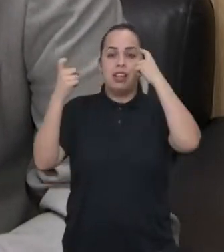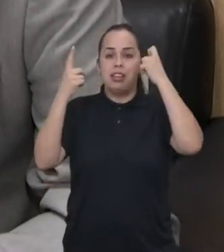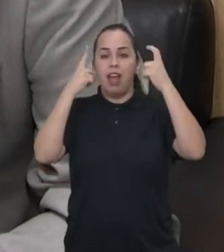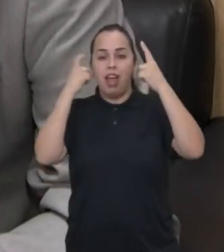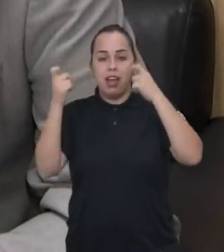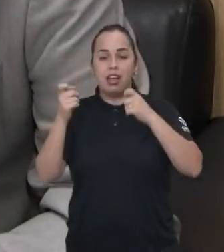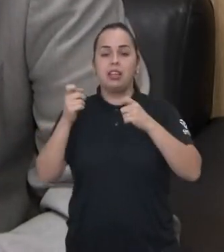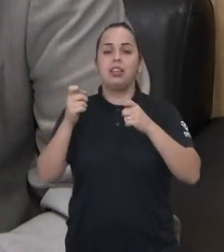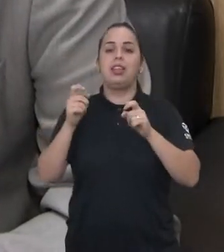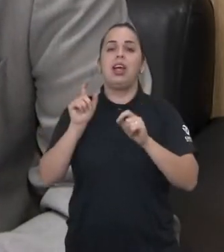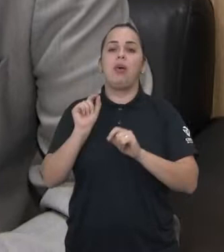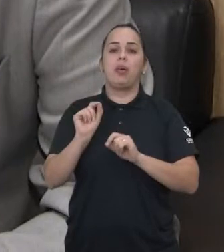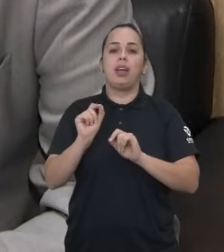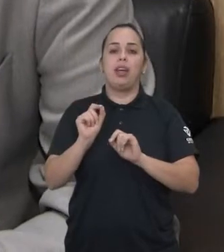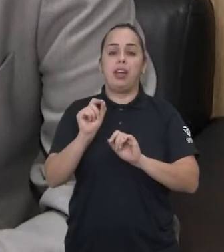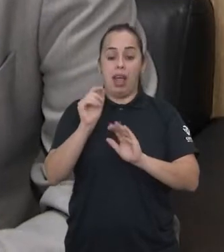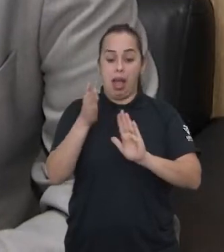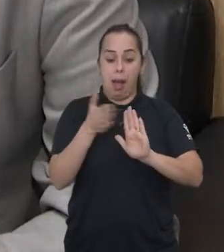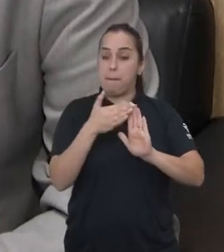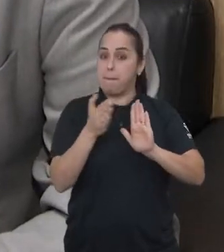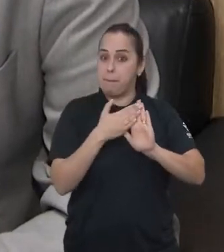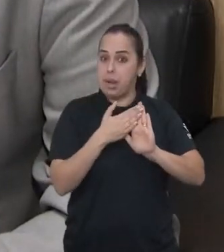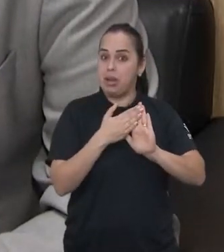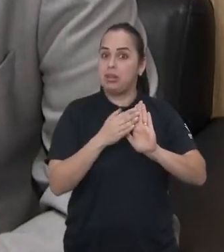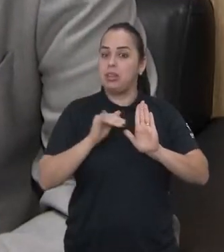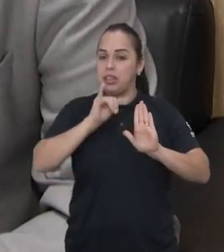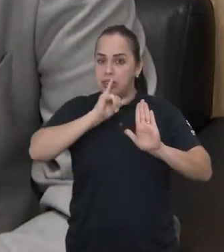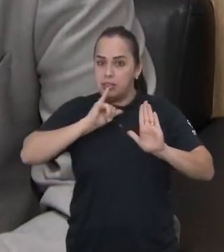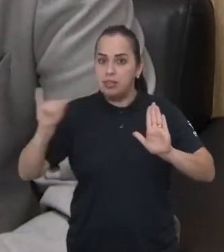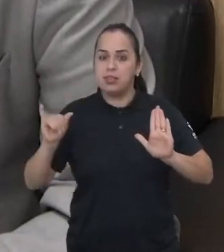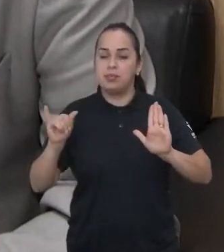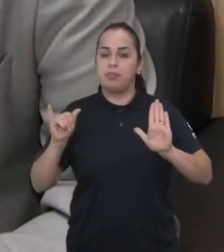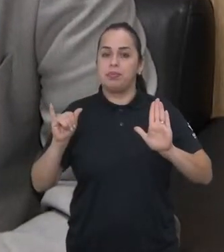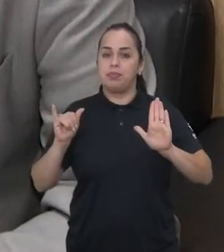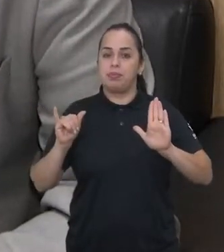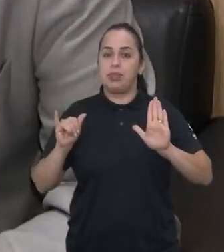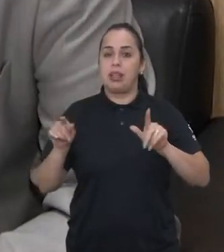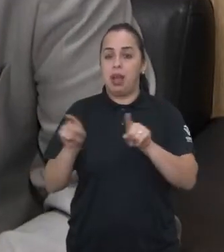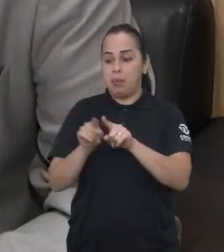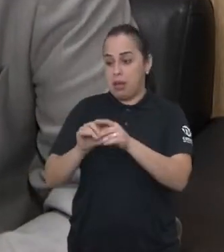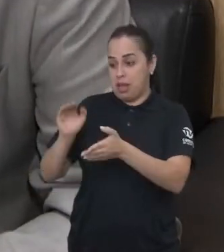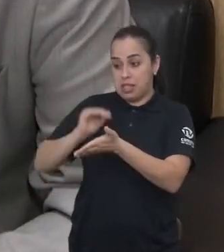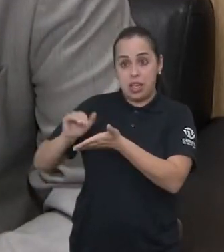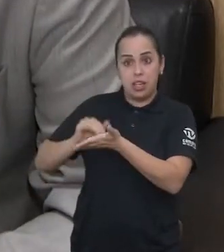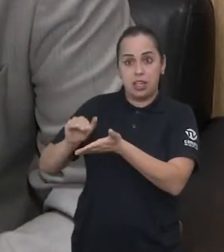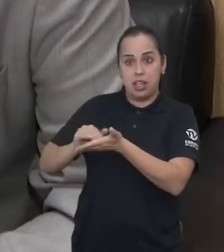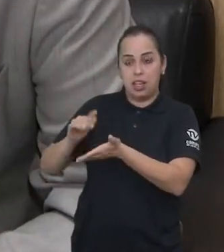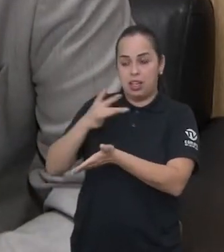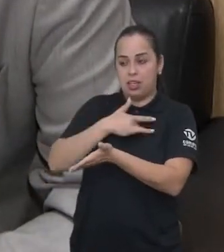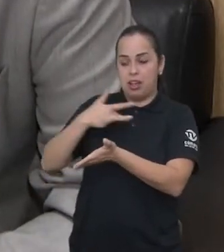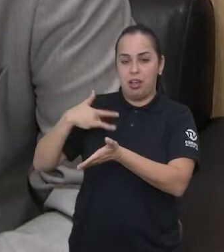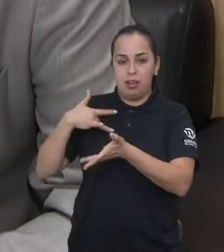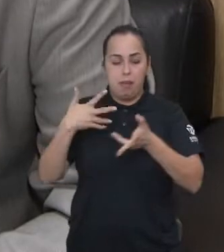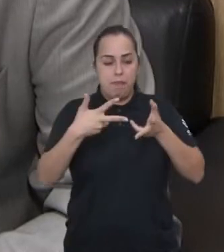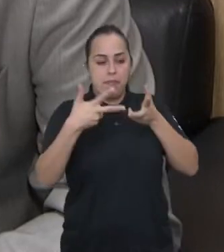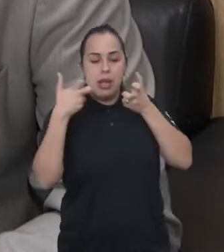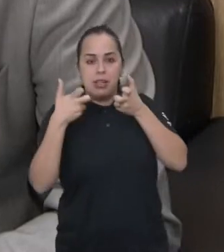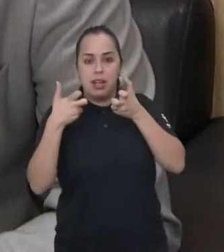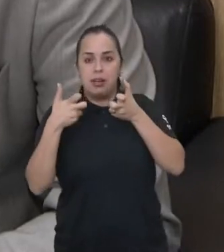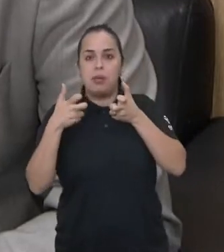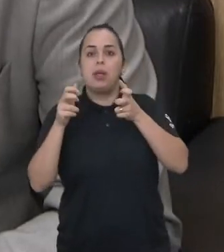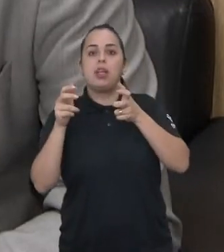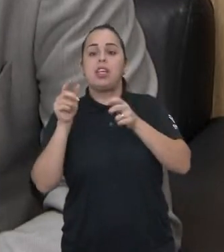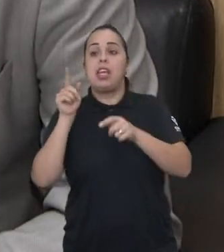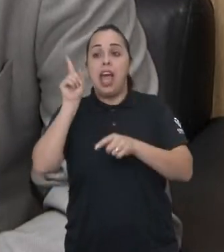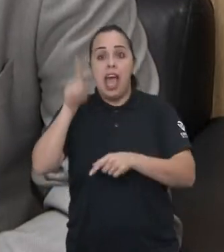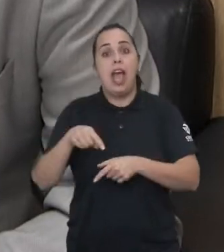mais trazer ensino pauta a pauta precisa ser formada para que a secretaria de saúde enxergue